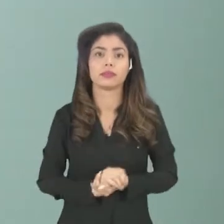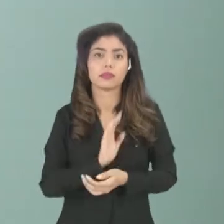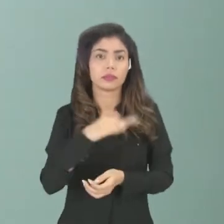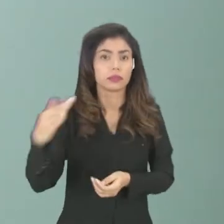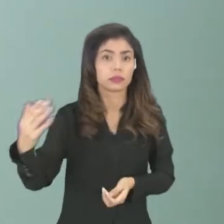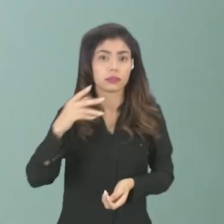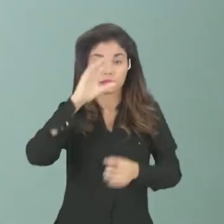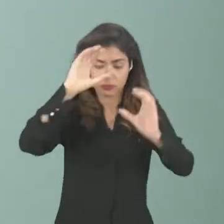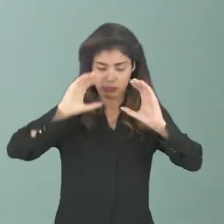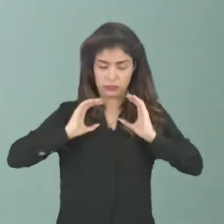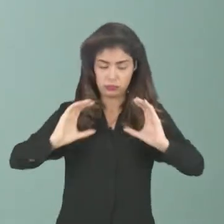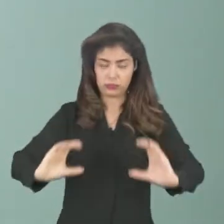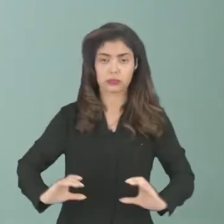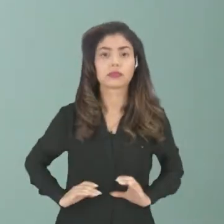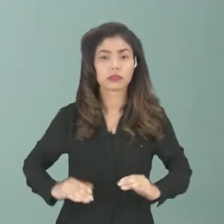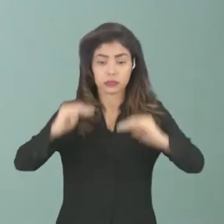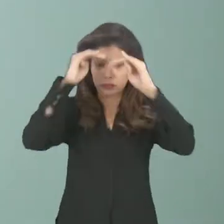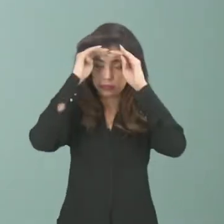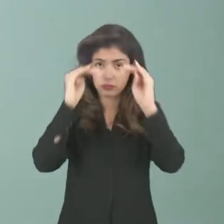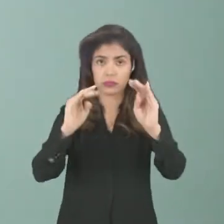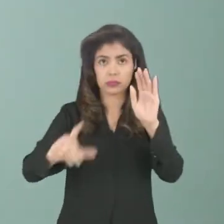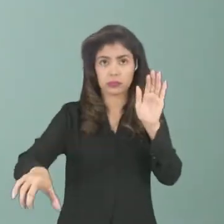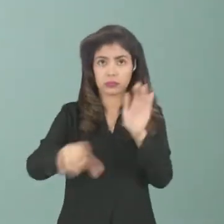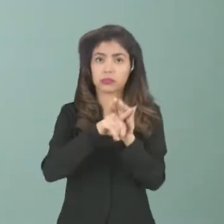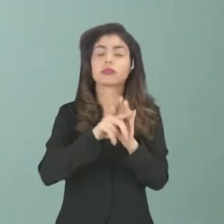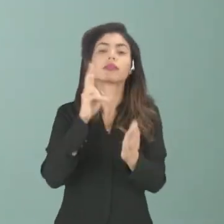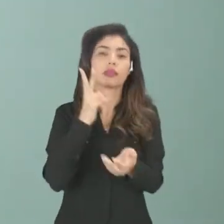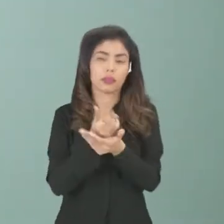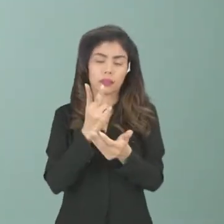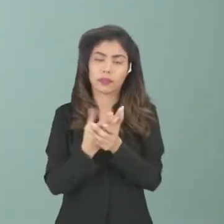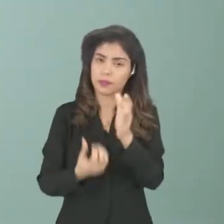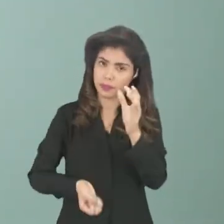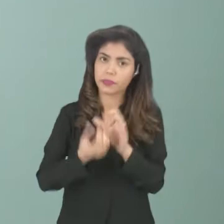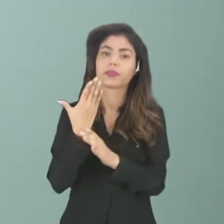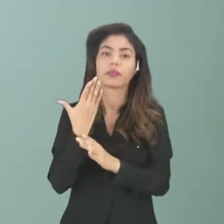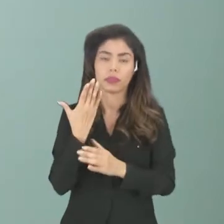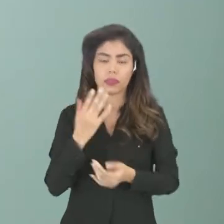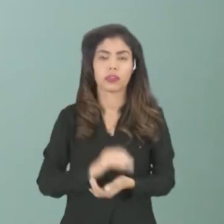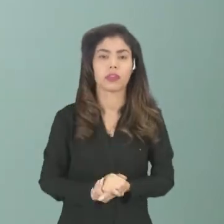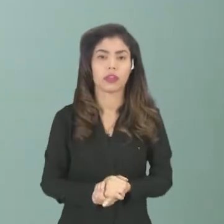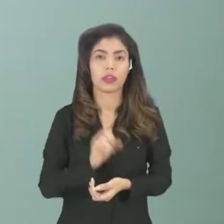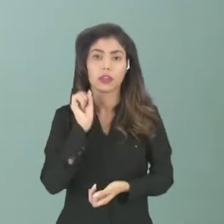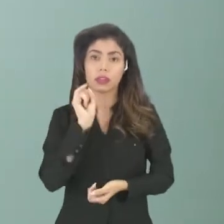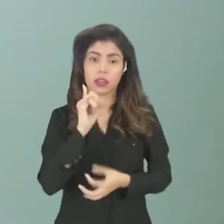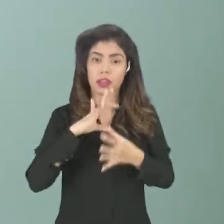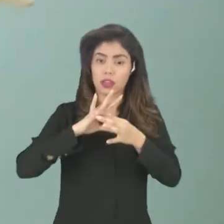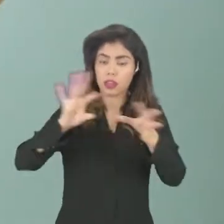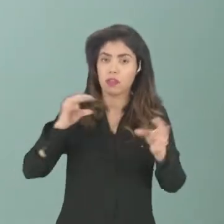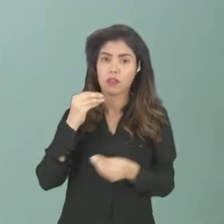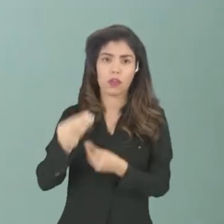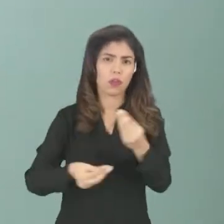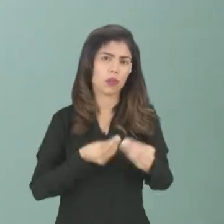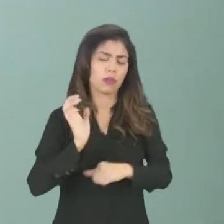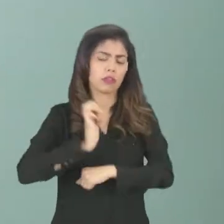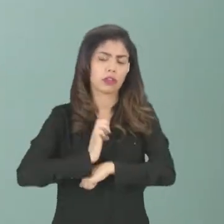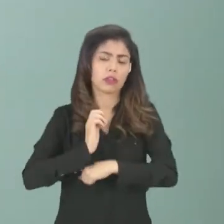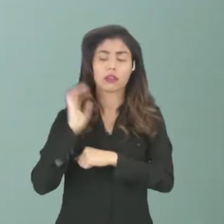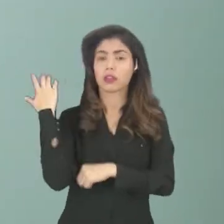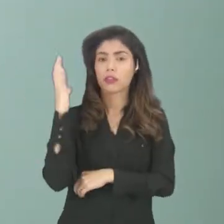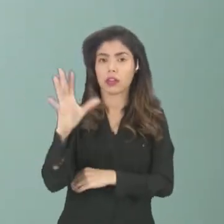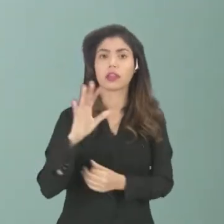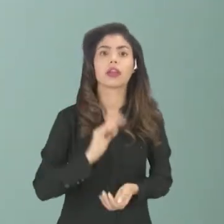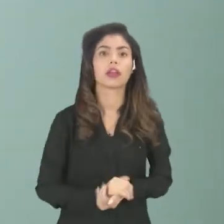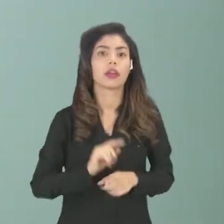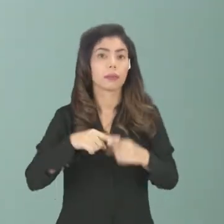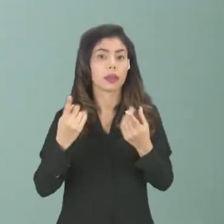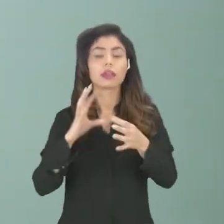quando o cidadão obedece às leis que ele mesmo ajudou a criar, ele se torna livre, não como no estado de natureza, mas